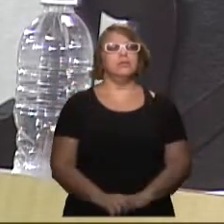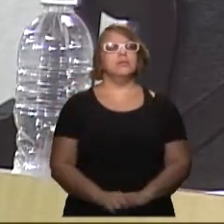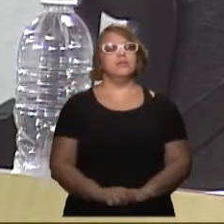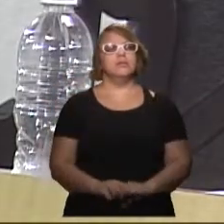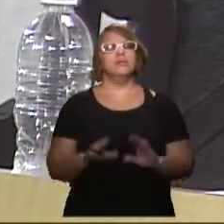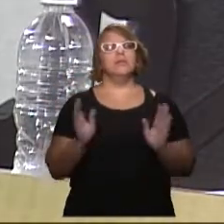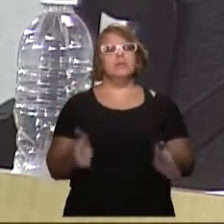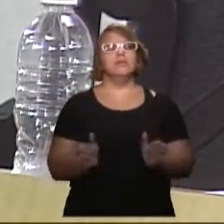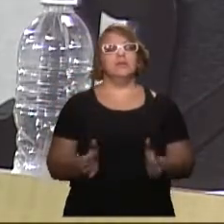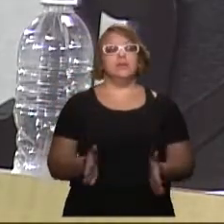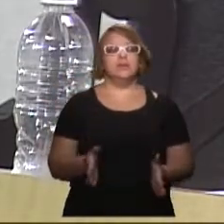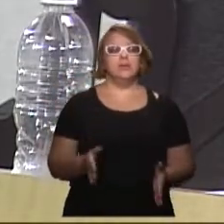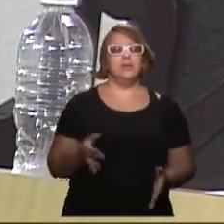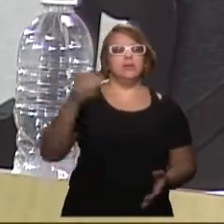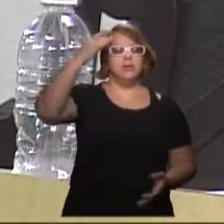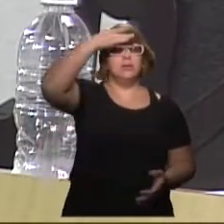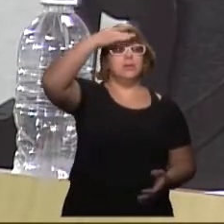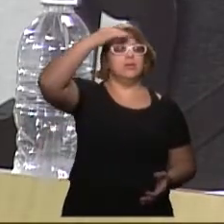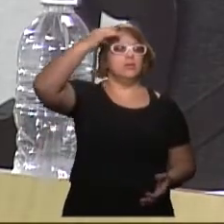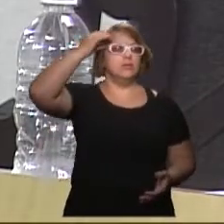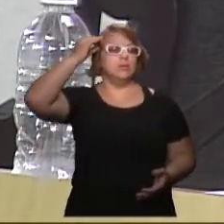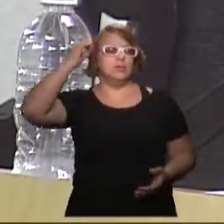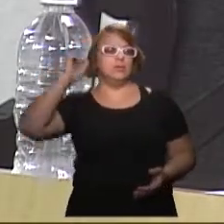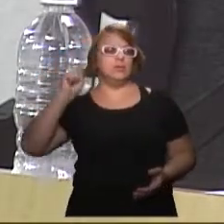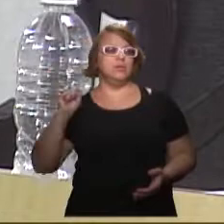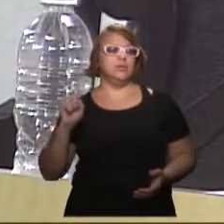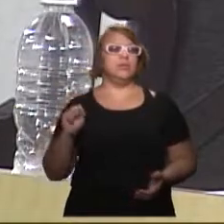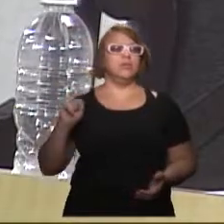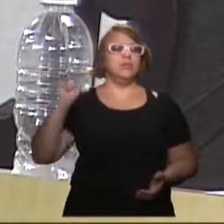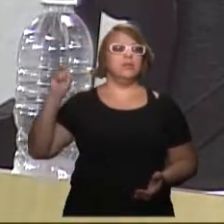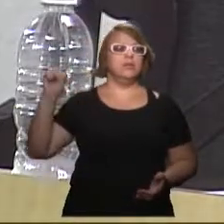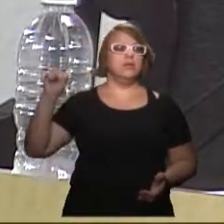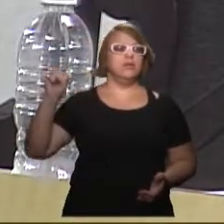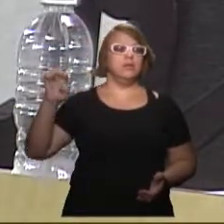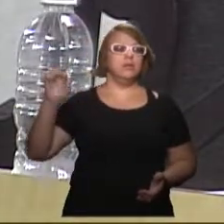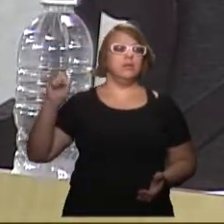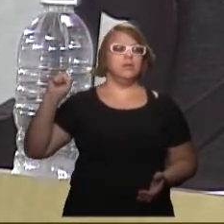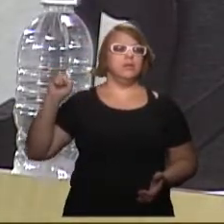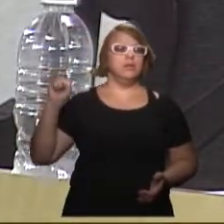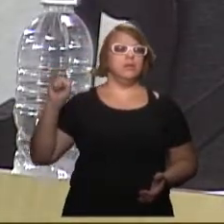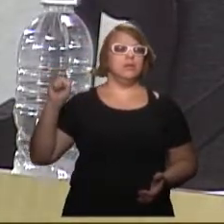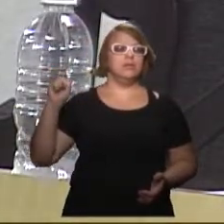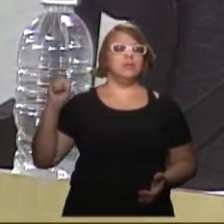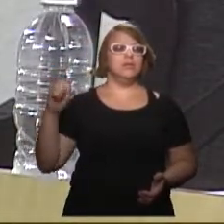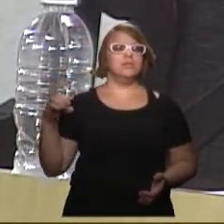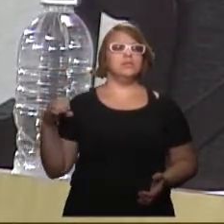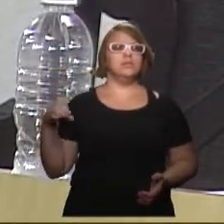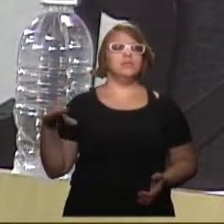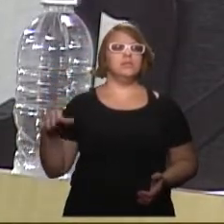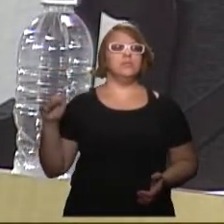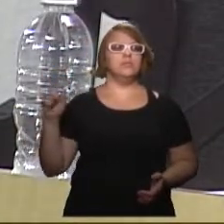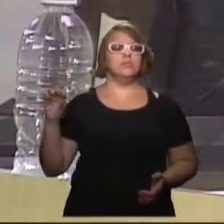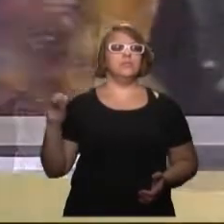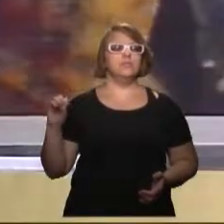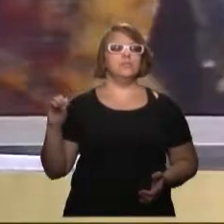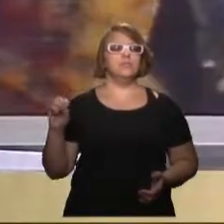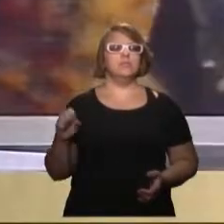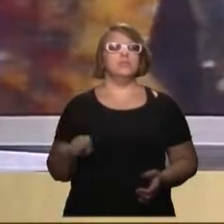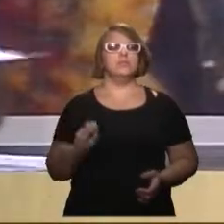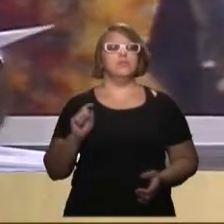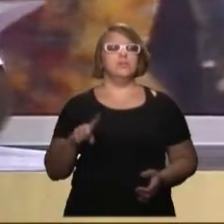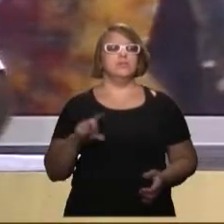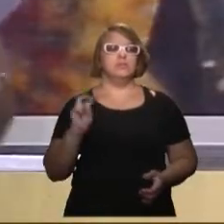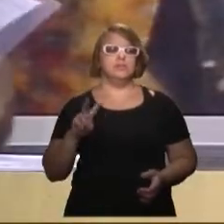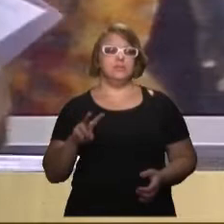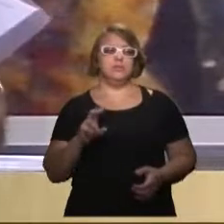deu uma exceção de 15 anos. Então, eu quero saudar os trabalhadores aqui no plenário na noite de hoje, presidente. Muito obrigado pela paciência e consideração aí. Projeto de